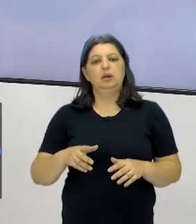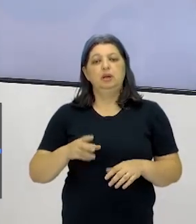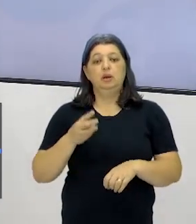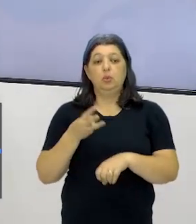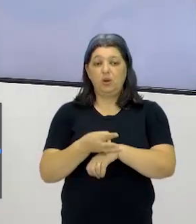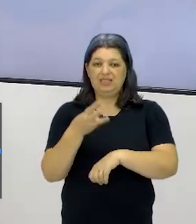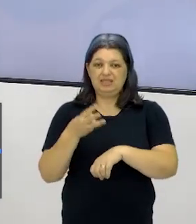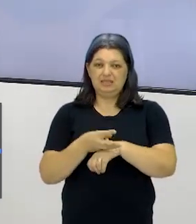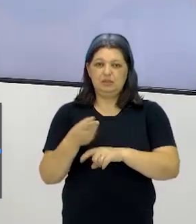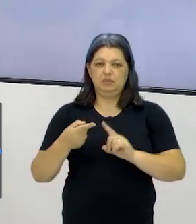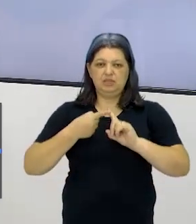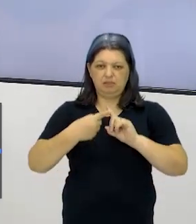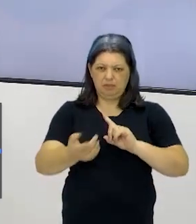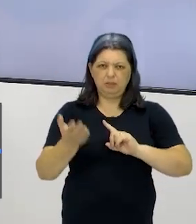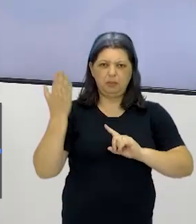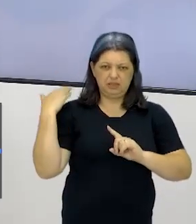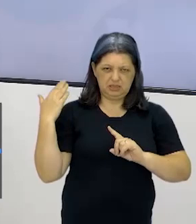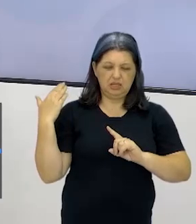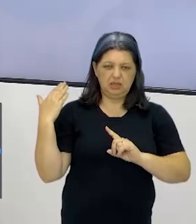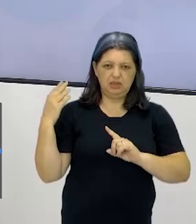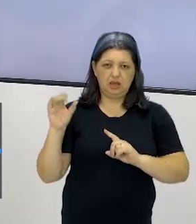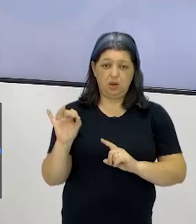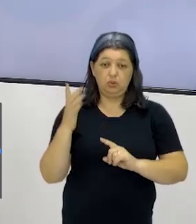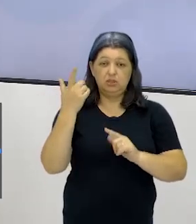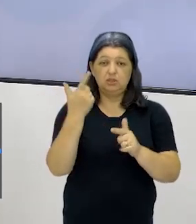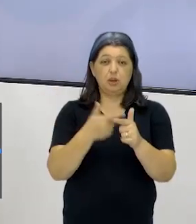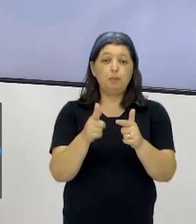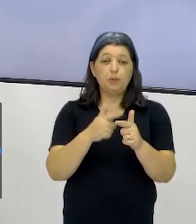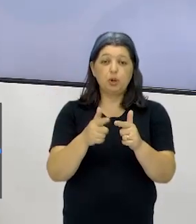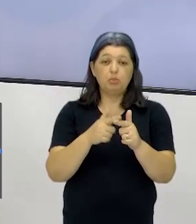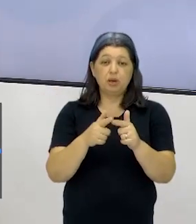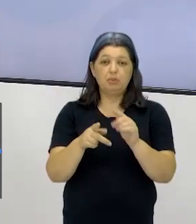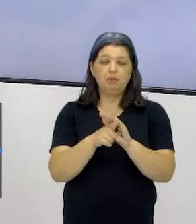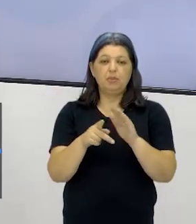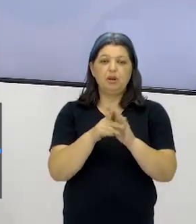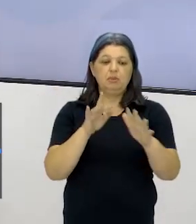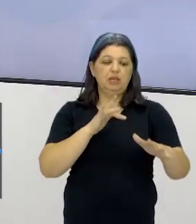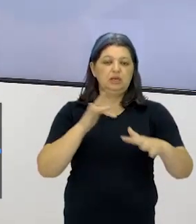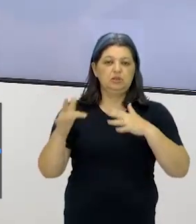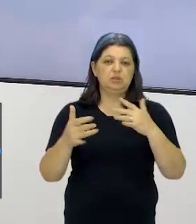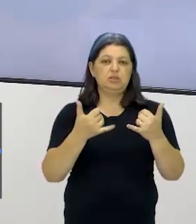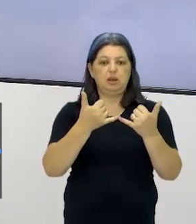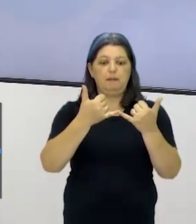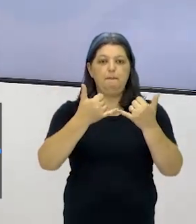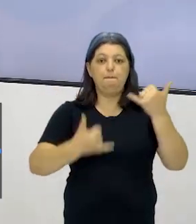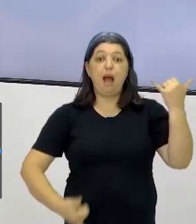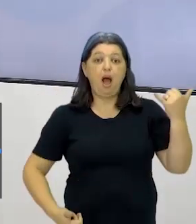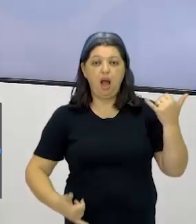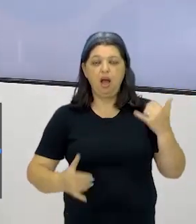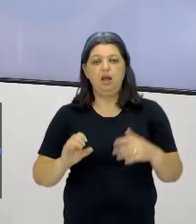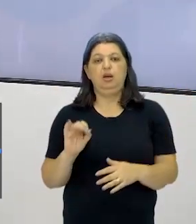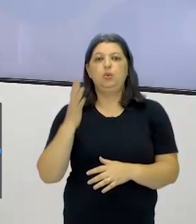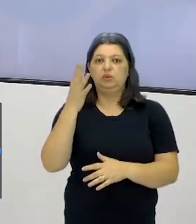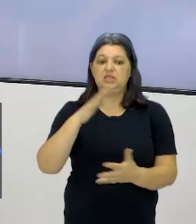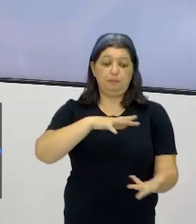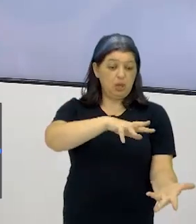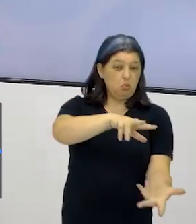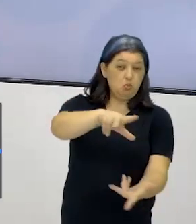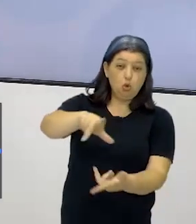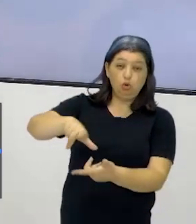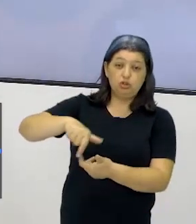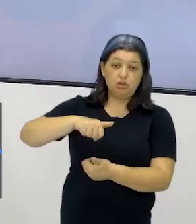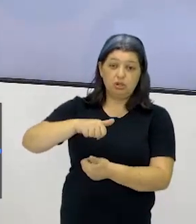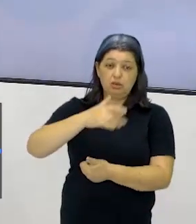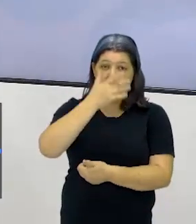Semana passada aconteceu aquele problema de cair as redes sociais. Nossa, foi um acontecimento mundial. Teve